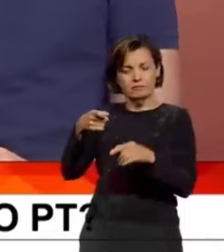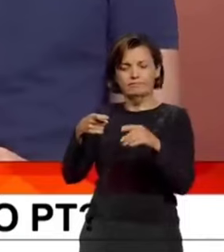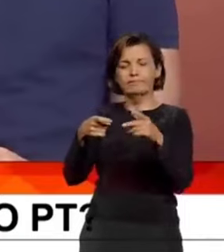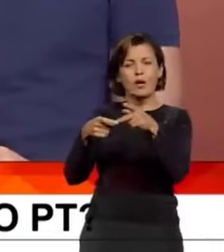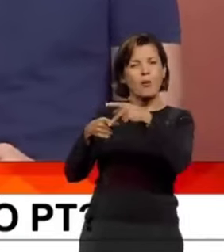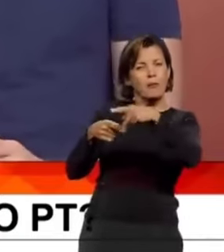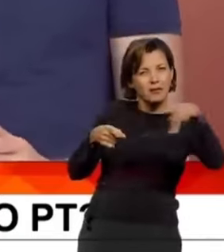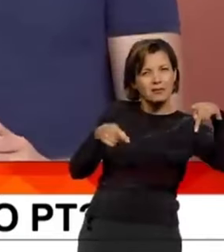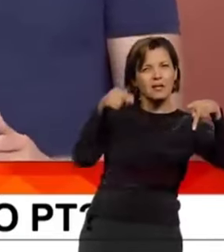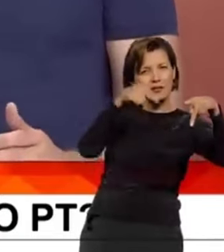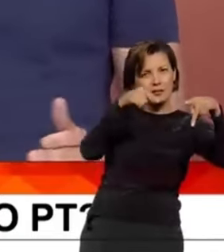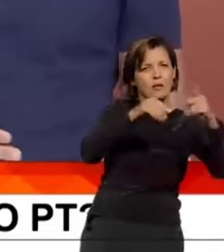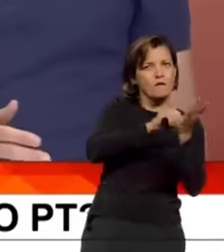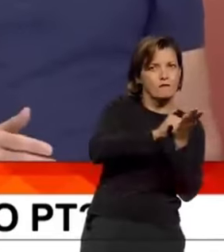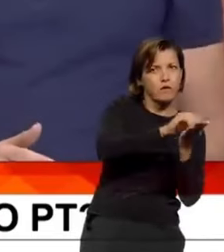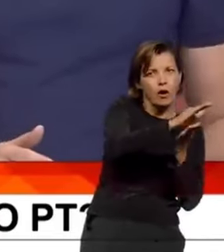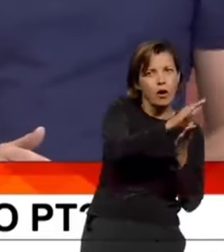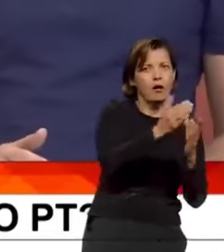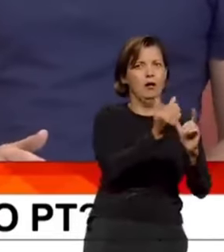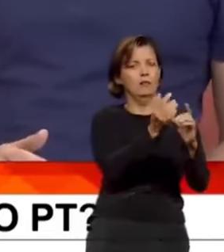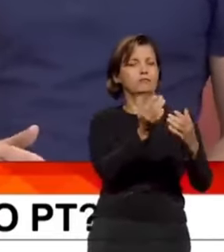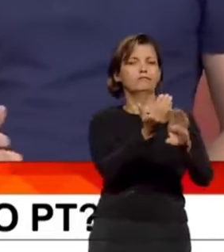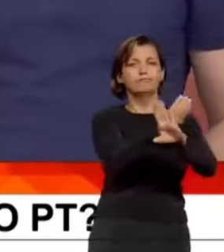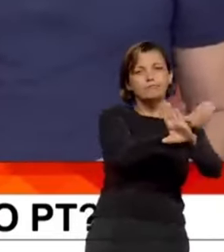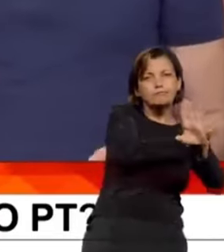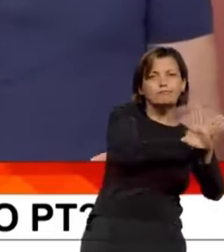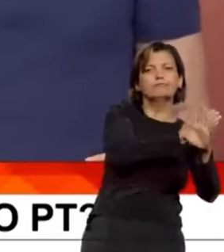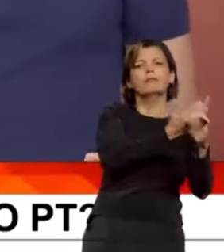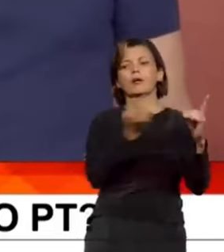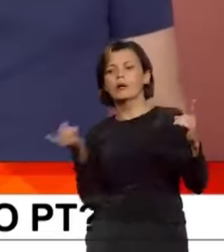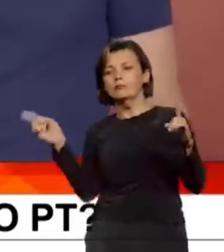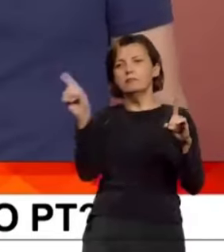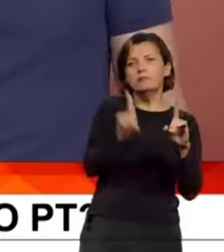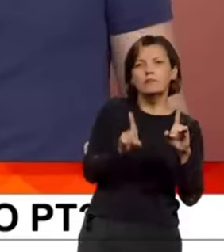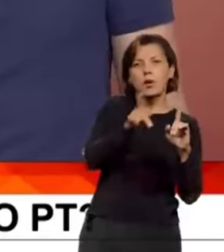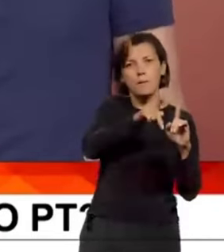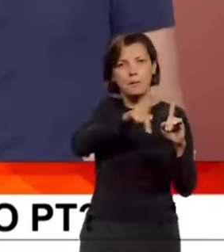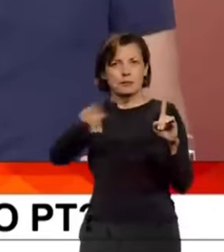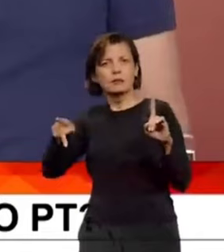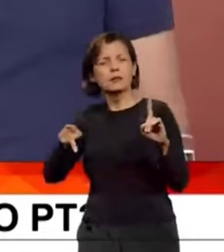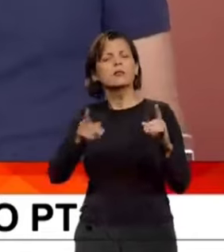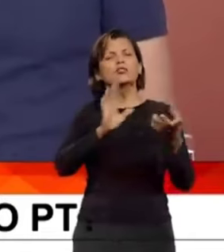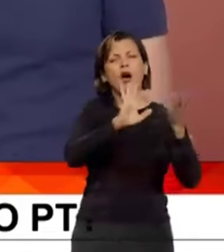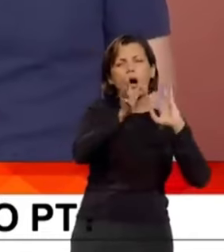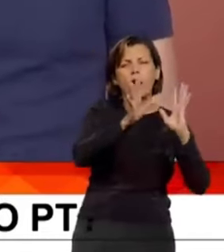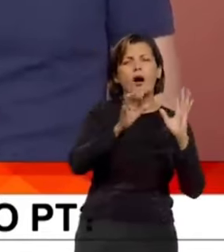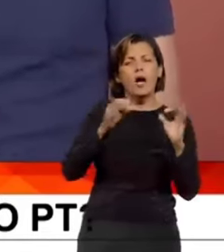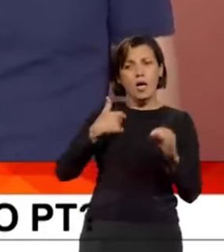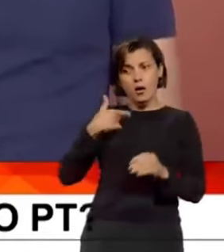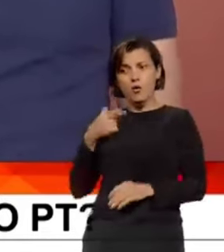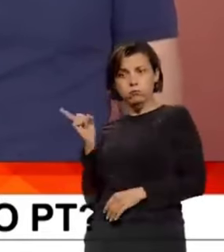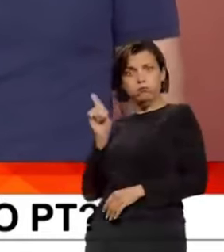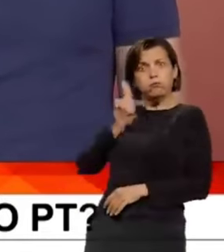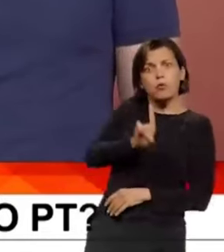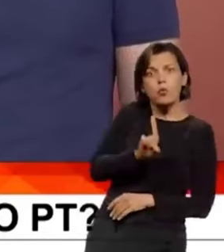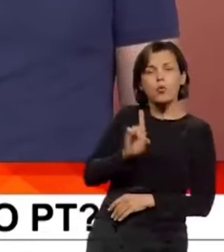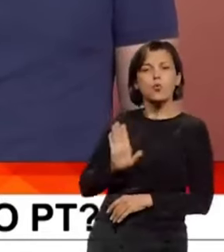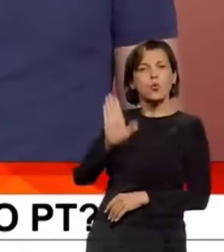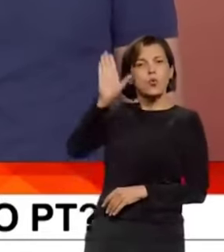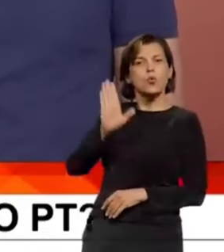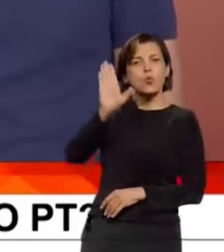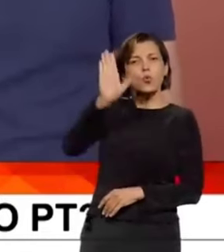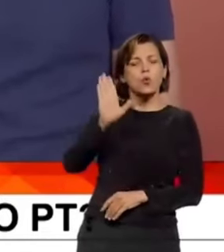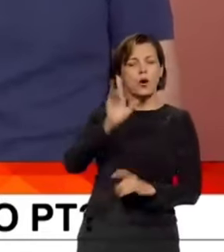do partido tá assim não a questão do meu partido é um com Lu só foram doze candidatos à presidência da